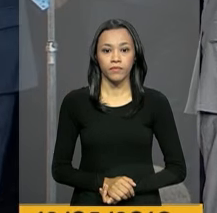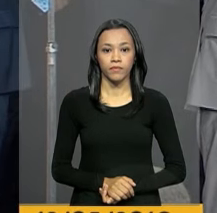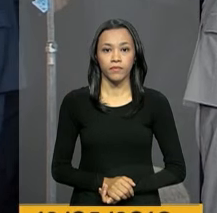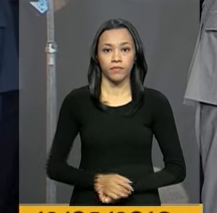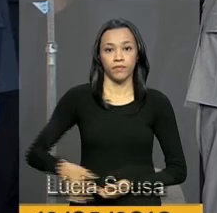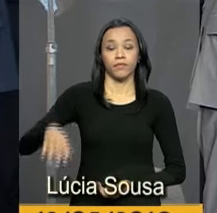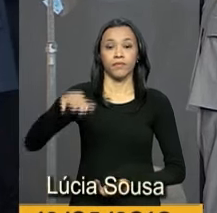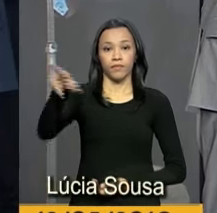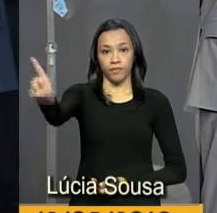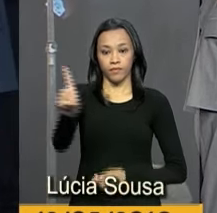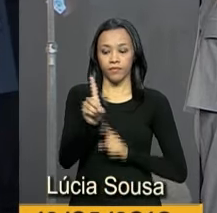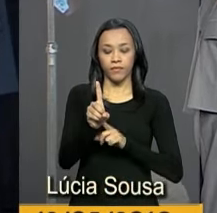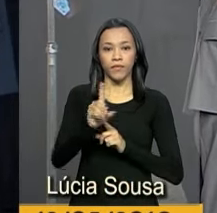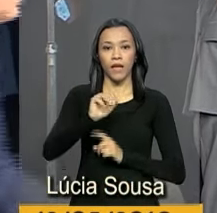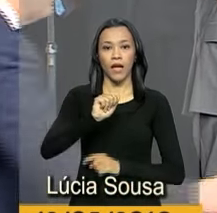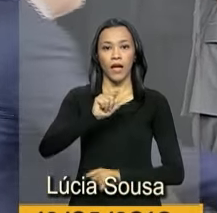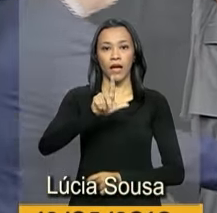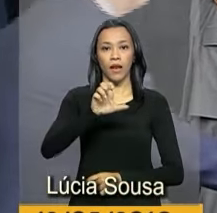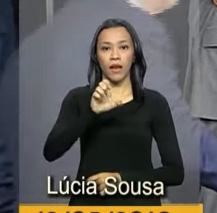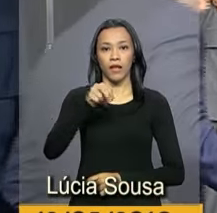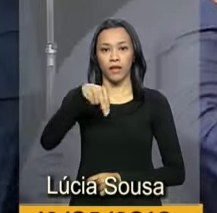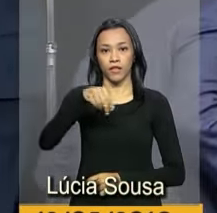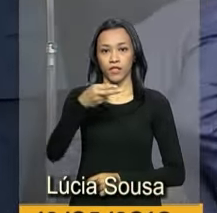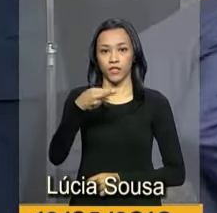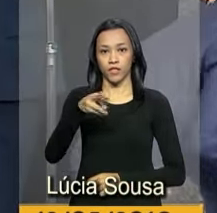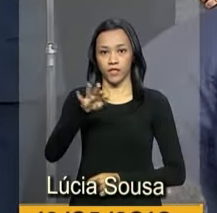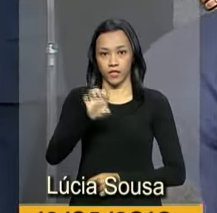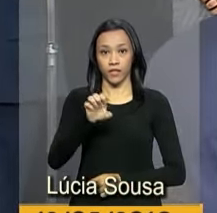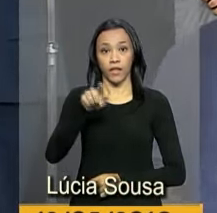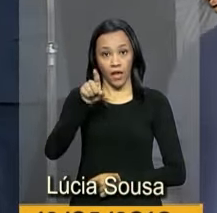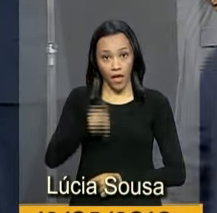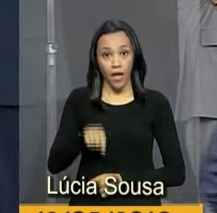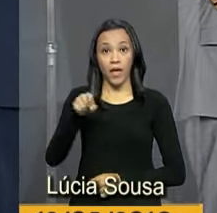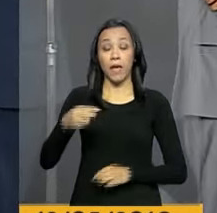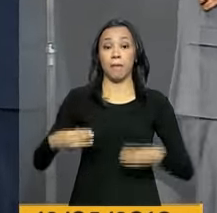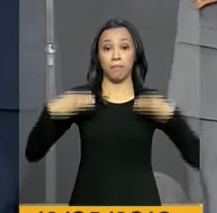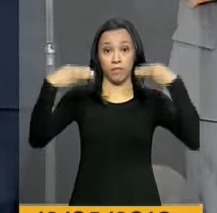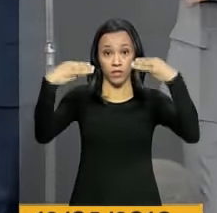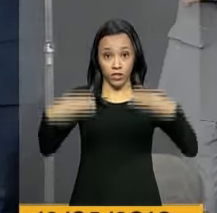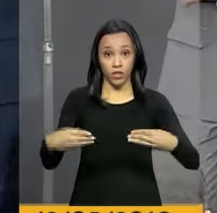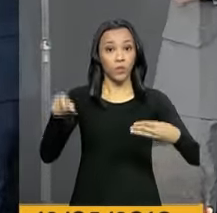Senhor Alexandre de Moraes, ministro de Estado da Justiça e Cidadania.